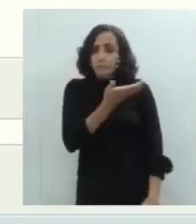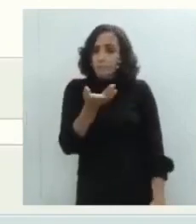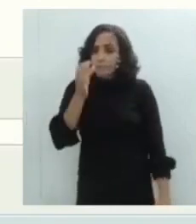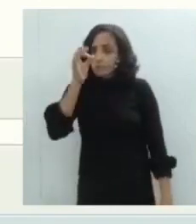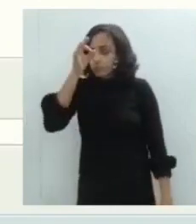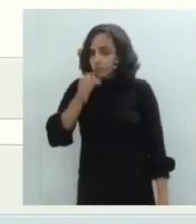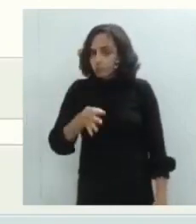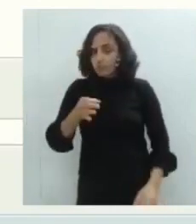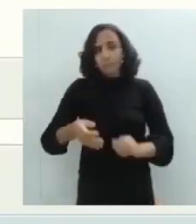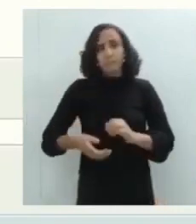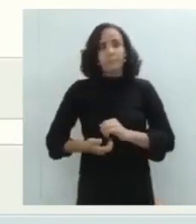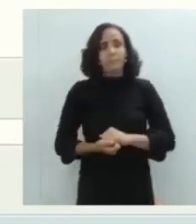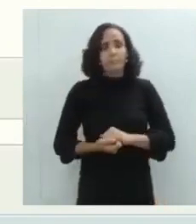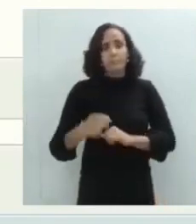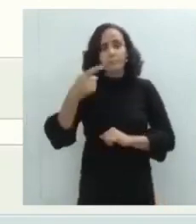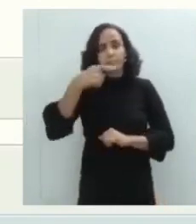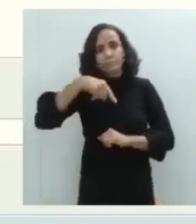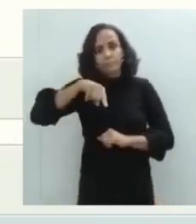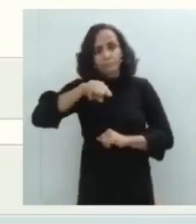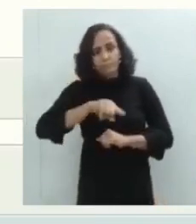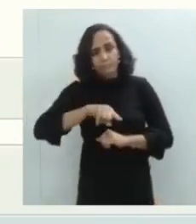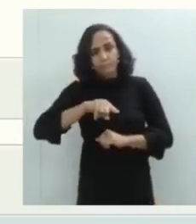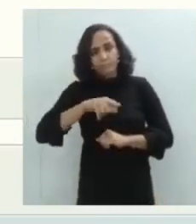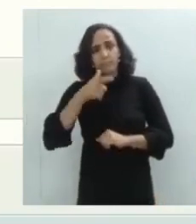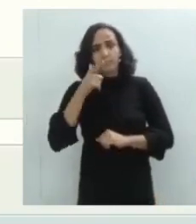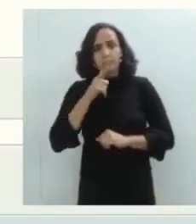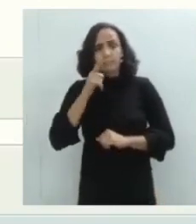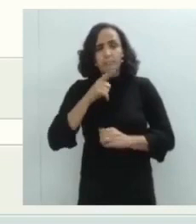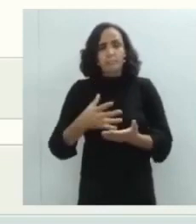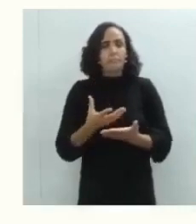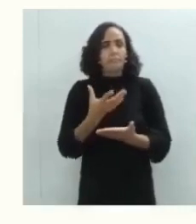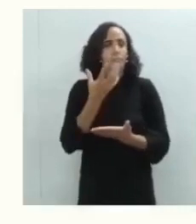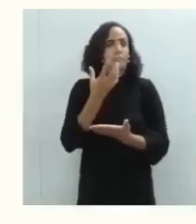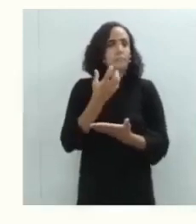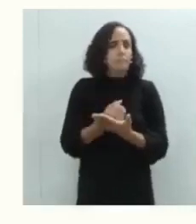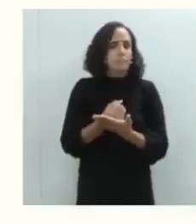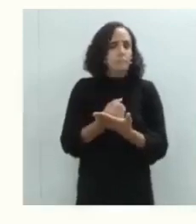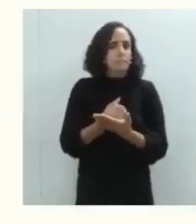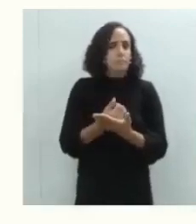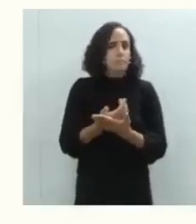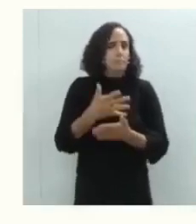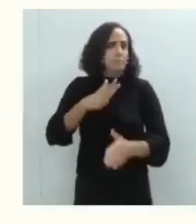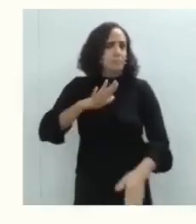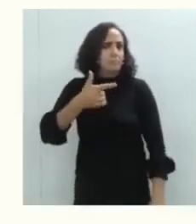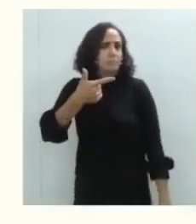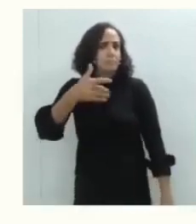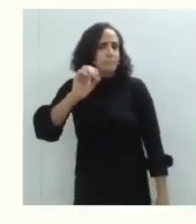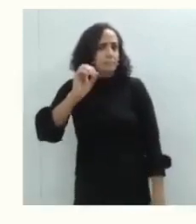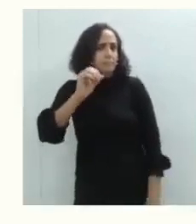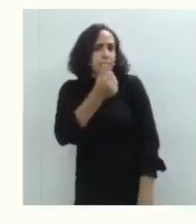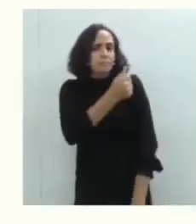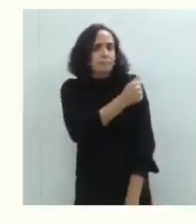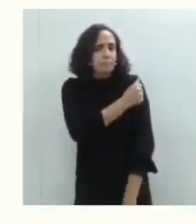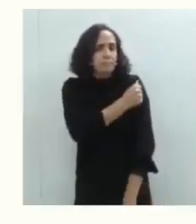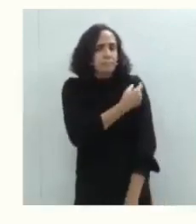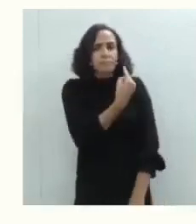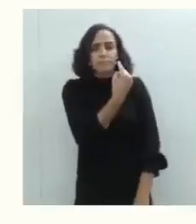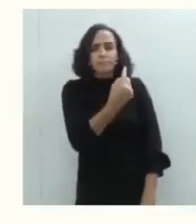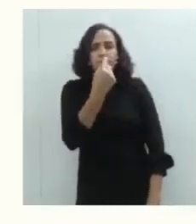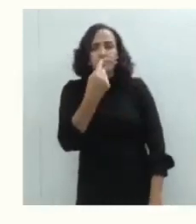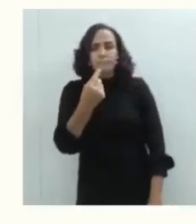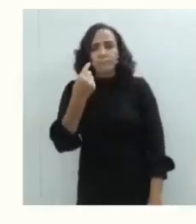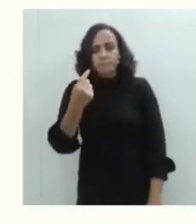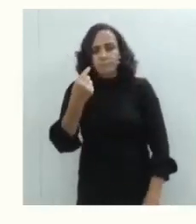Certo? Então, se tiver o registro de 20 alunos, cada um vai ter a sua ID.